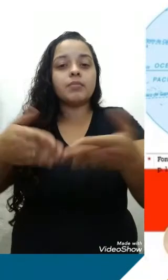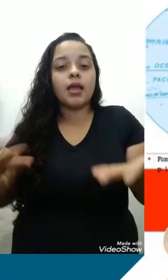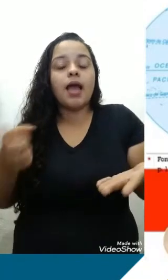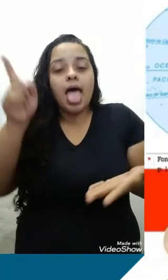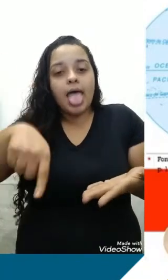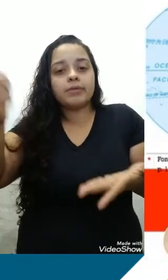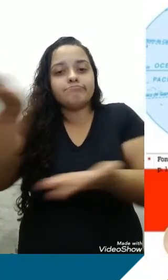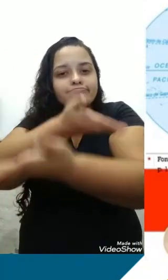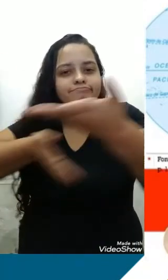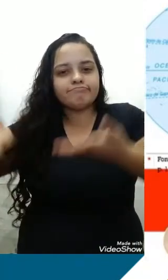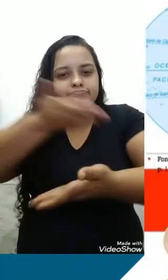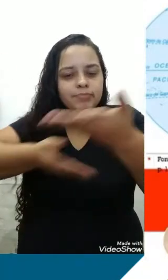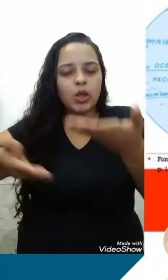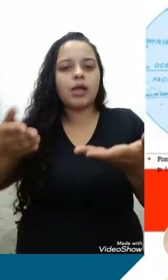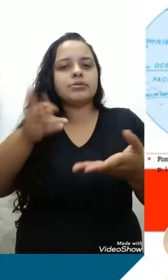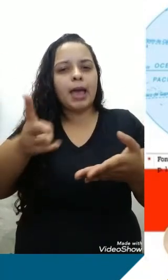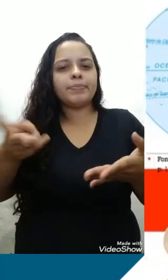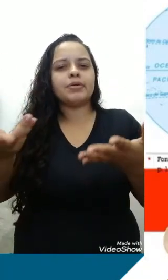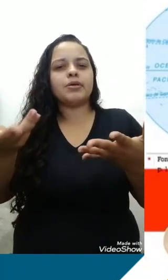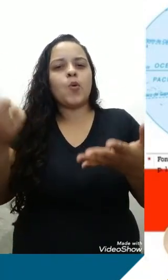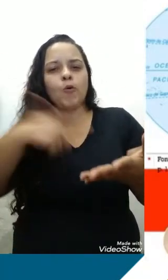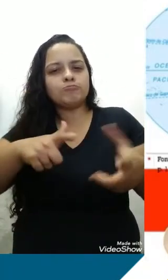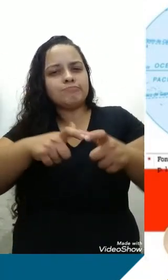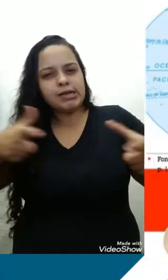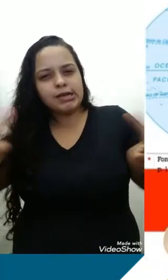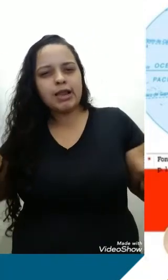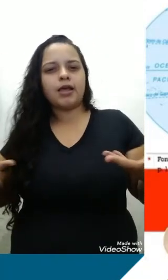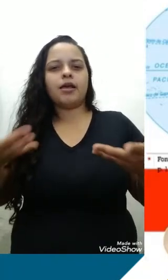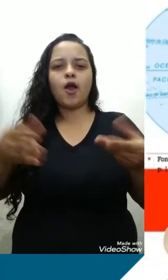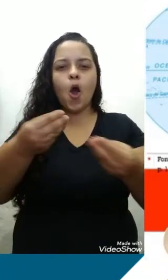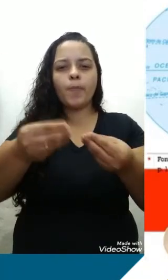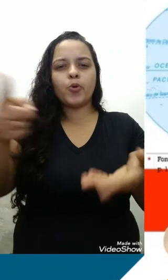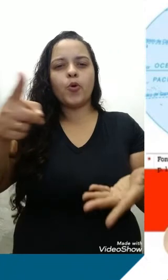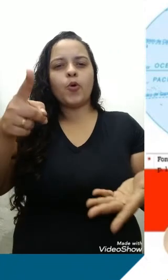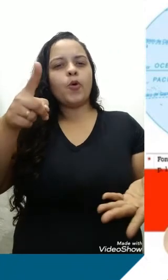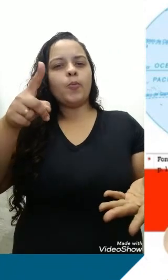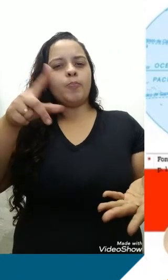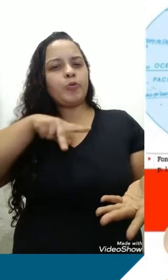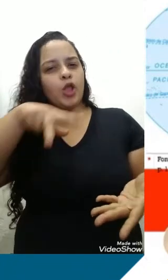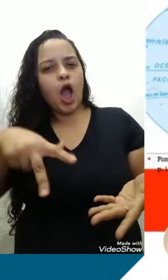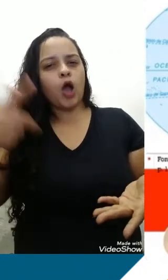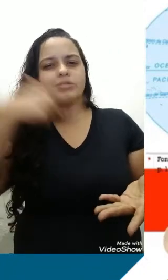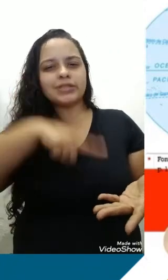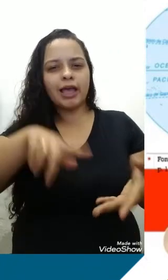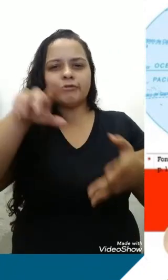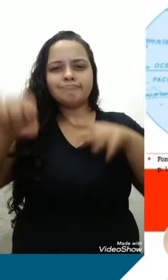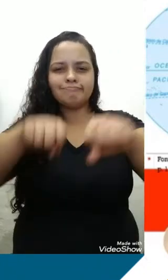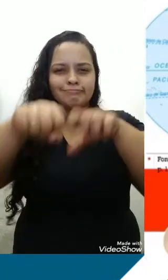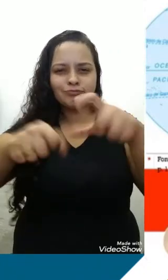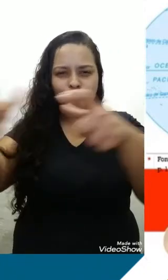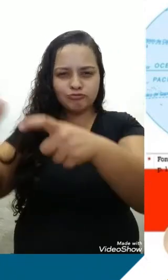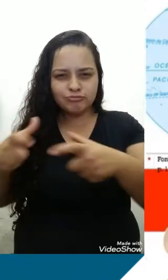ressignificadas, são ampliadas. A forma como Portugal, então, ao conquistar novos territórios na Índia e na